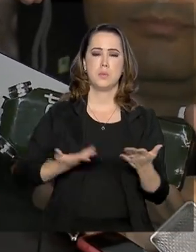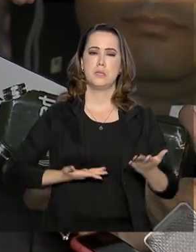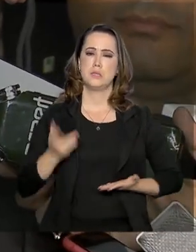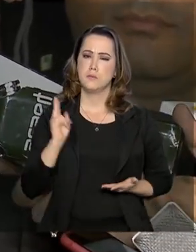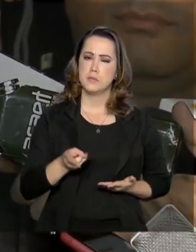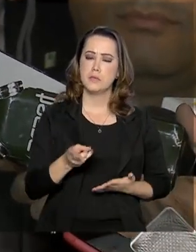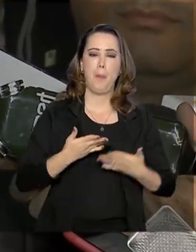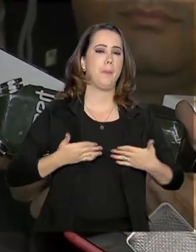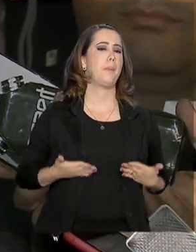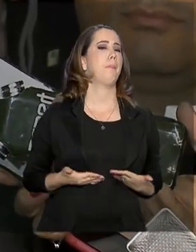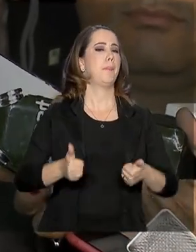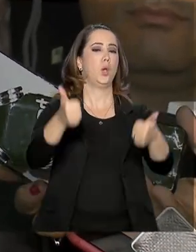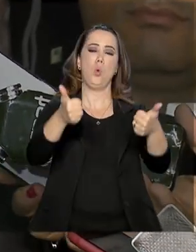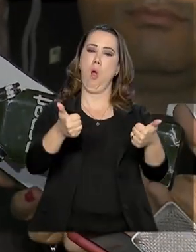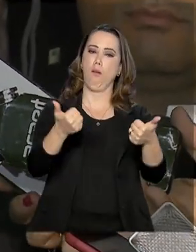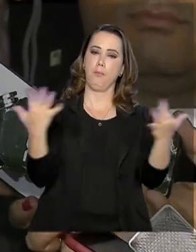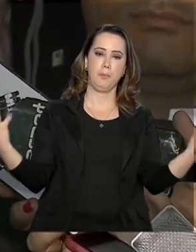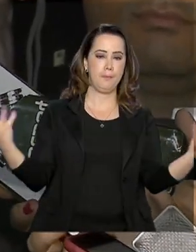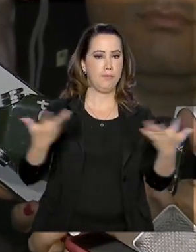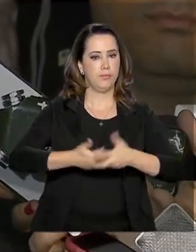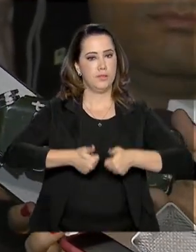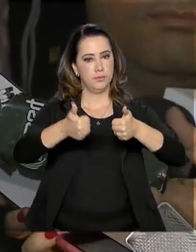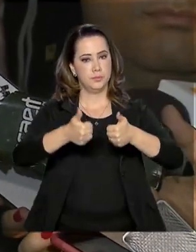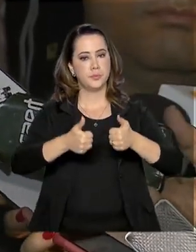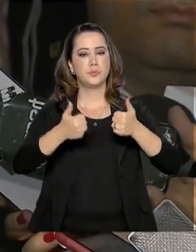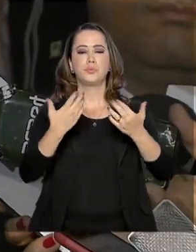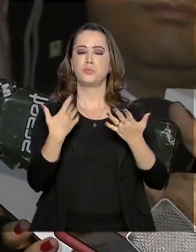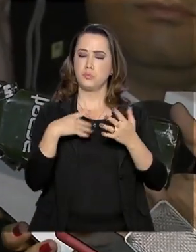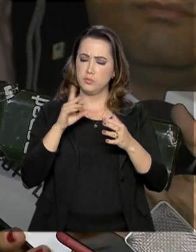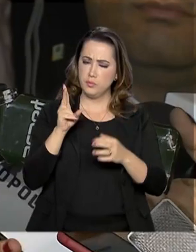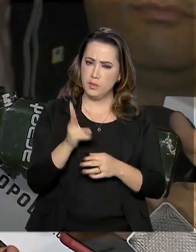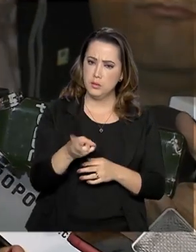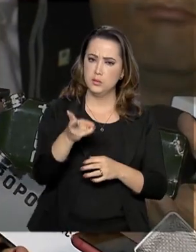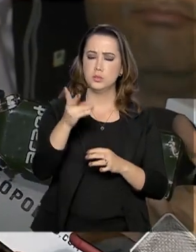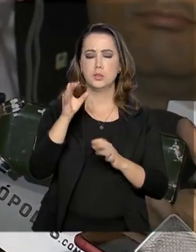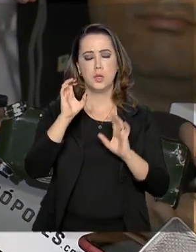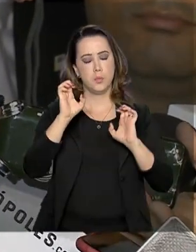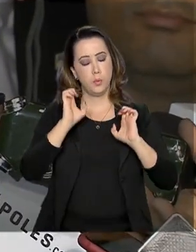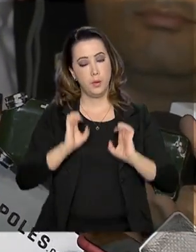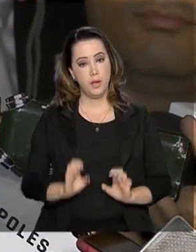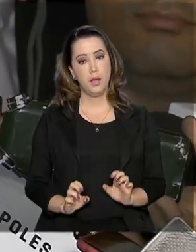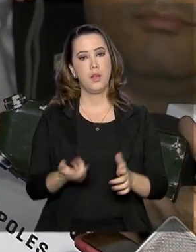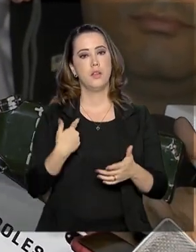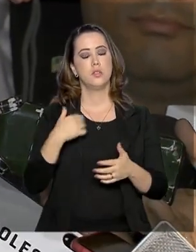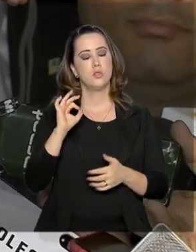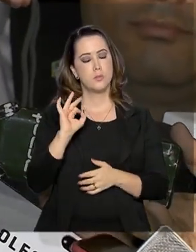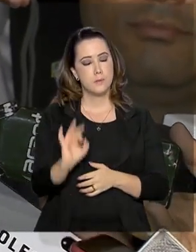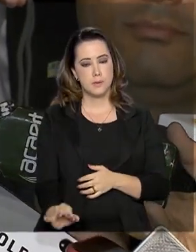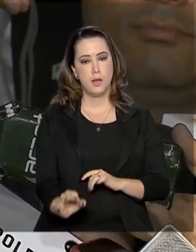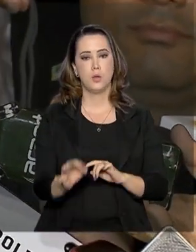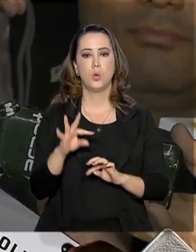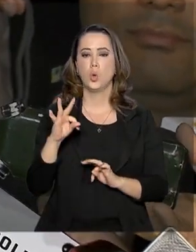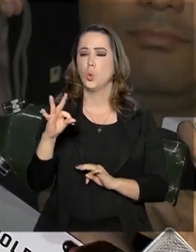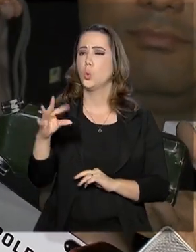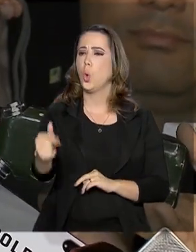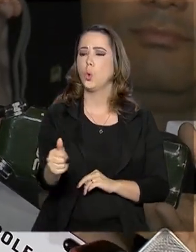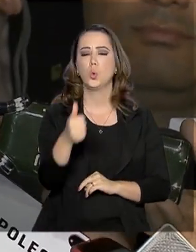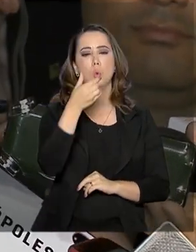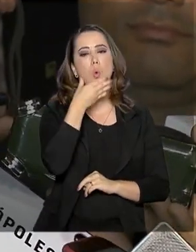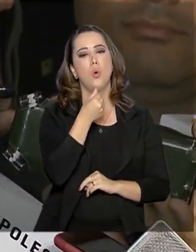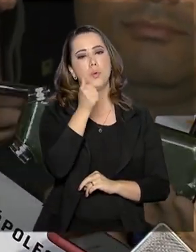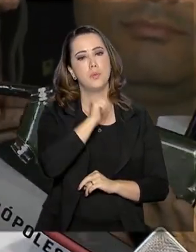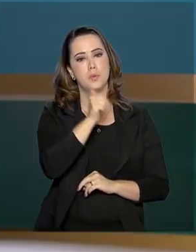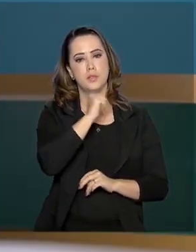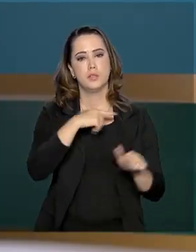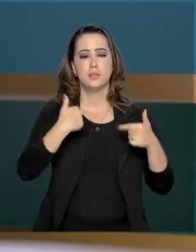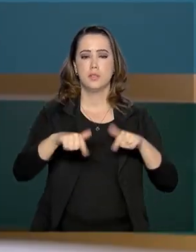dia melhor, com mais qualidade, com honestidade, com decência, com respeito a todo homem e toda mulher que trabalha nesse